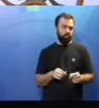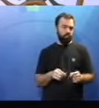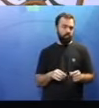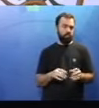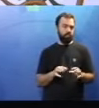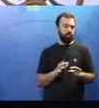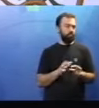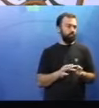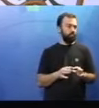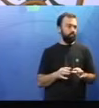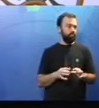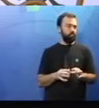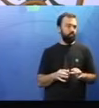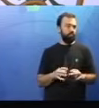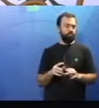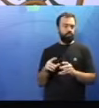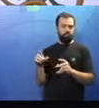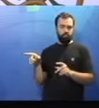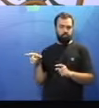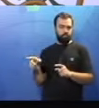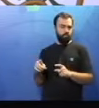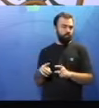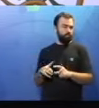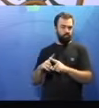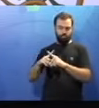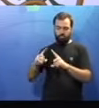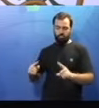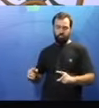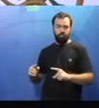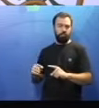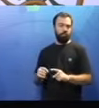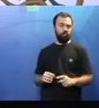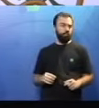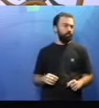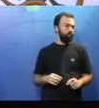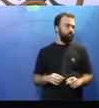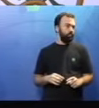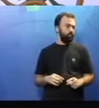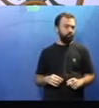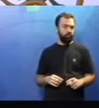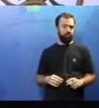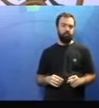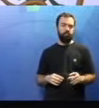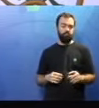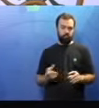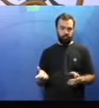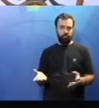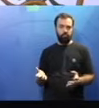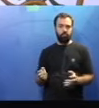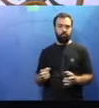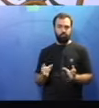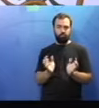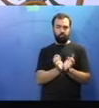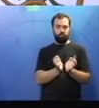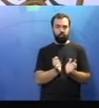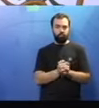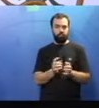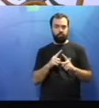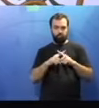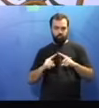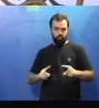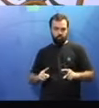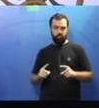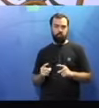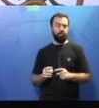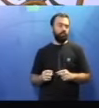que as procariontes. As procariontes são as células pertencentes aos domínios arqueia e bactéria. São células bacterianas,